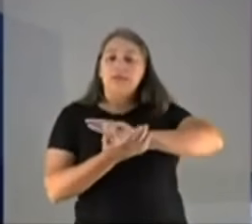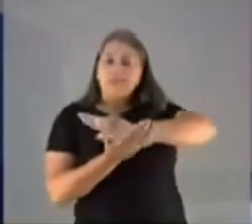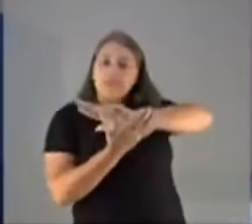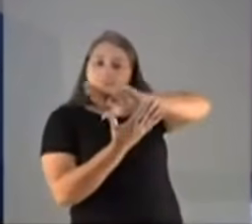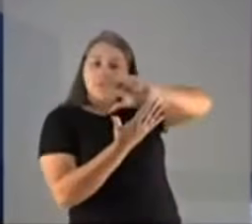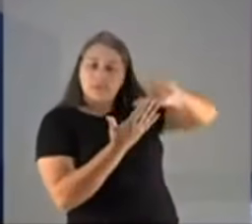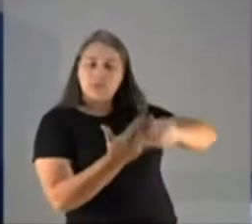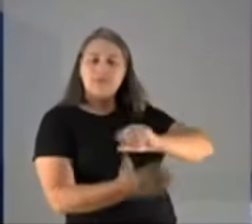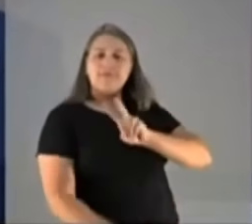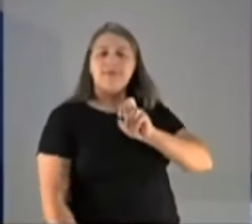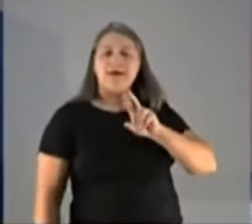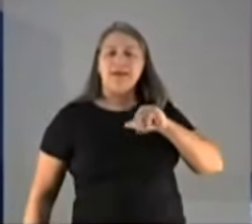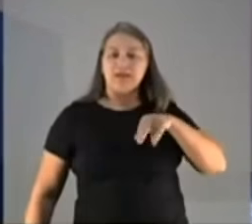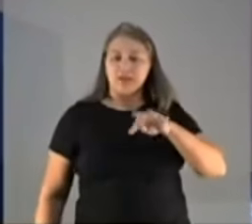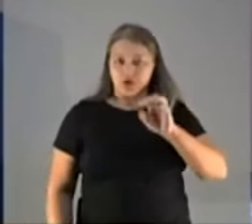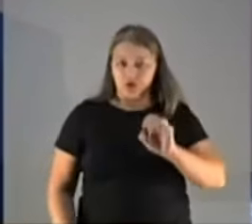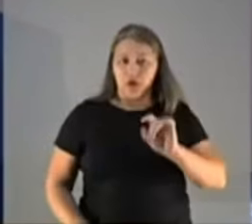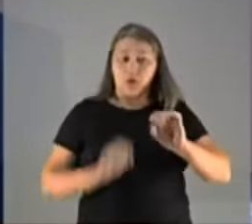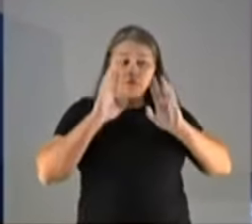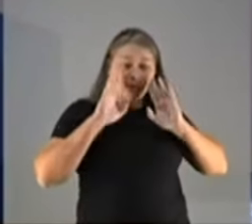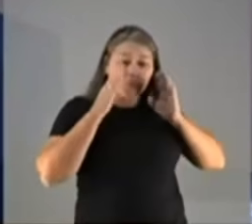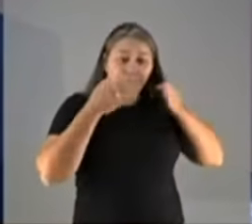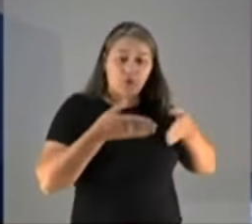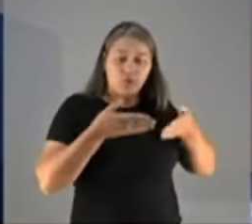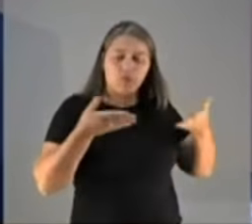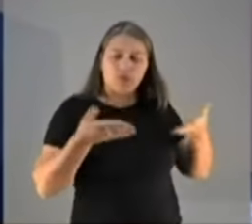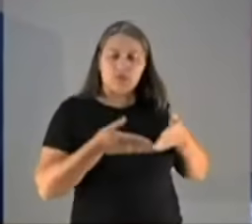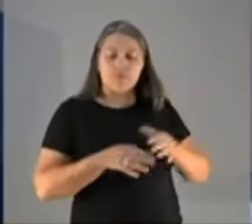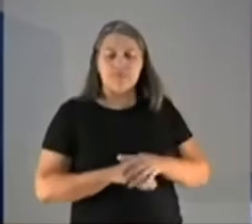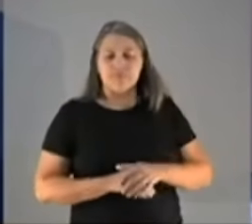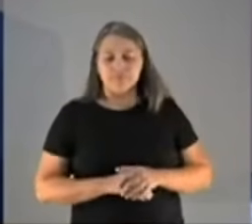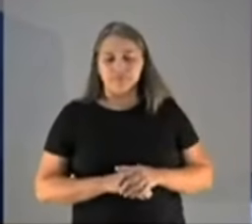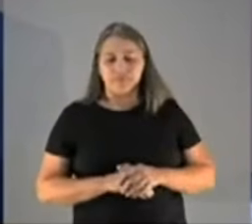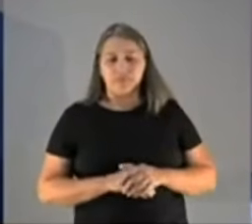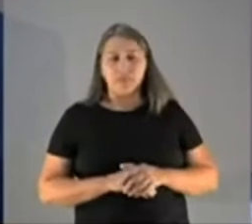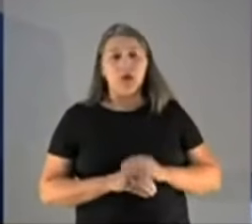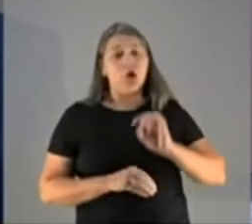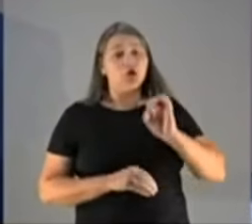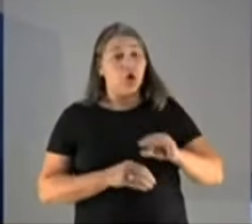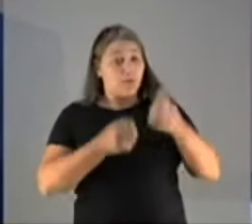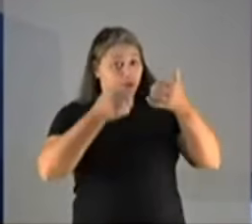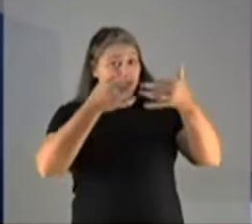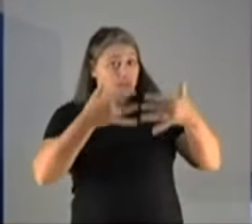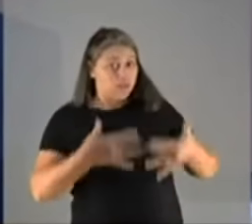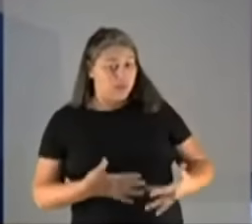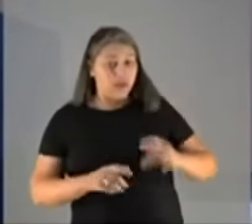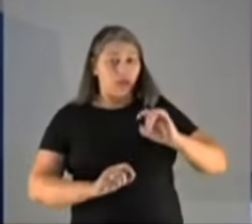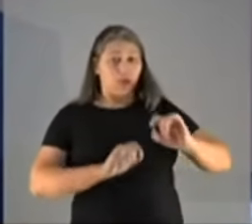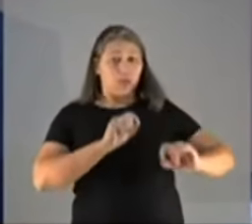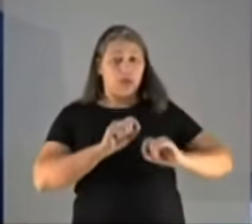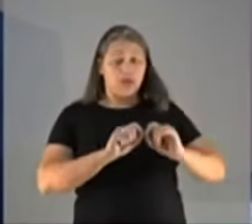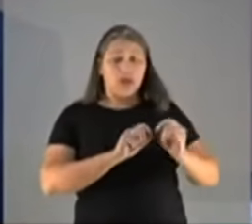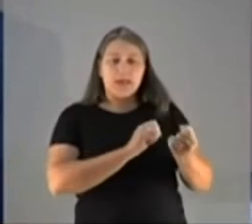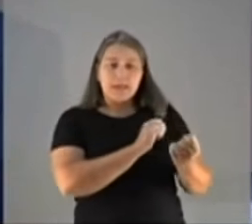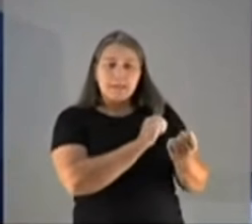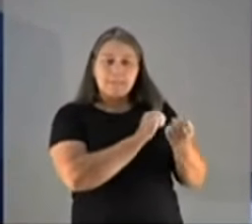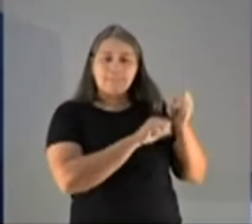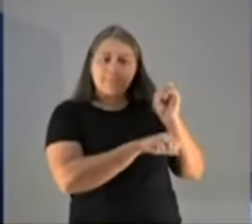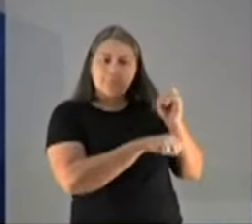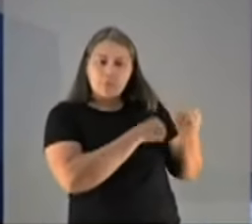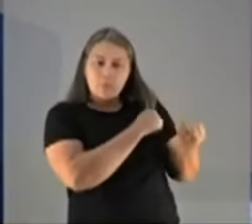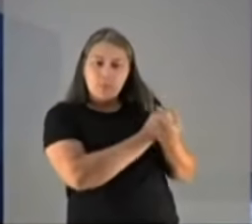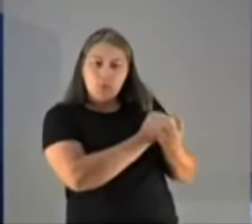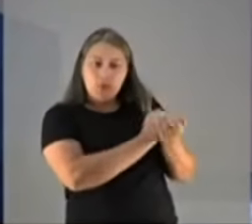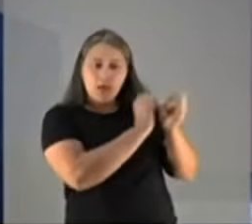a gente chama, é que a gente acaba se concentrando. Então, isso é tudo para explicar que uma imunidade de rebanho